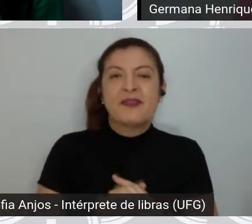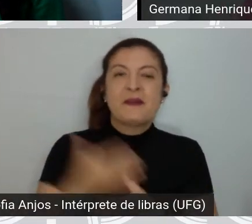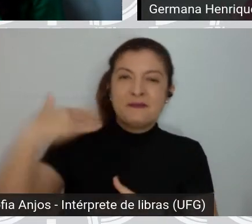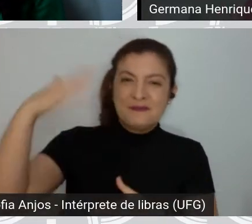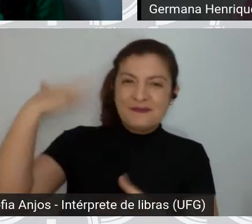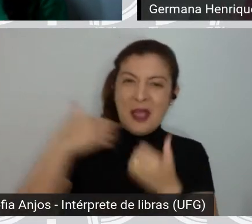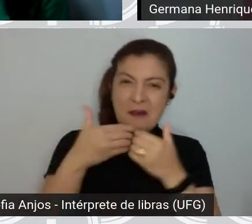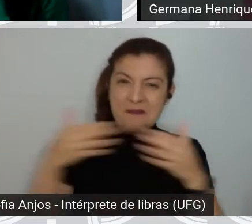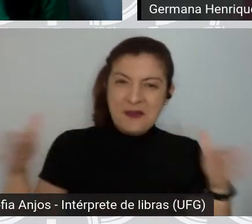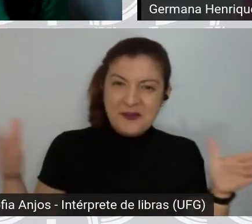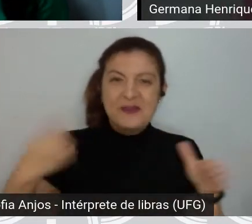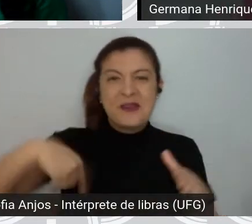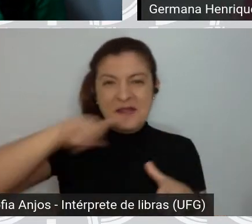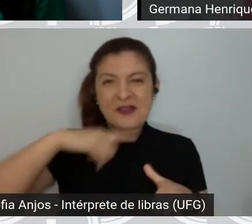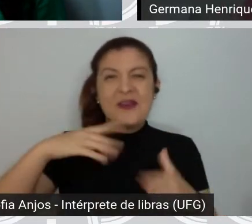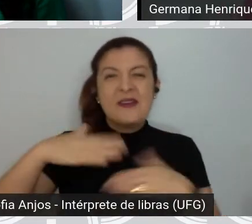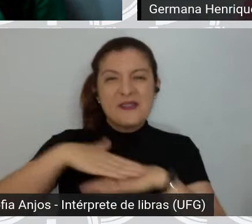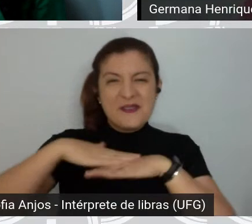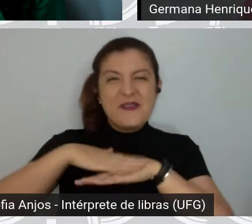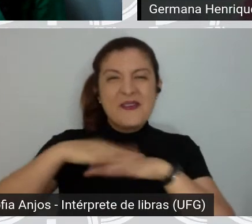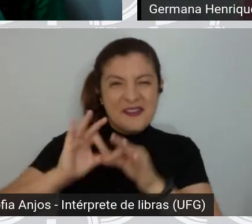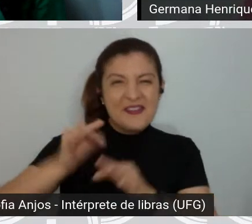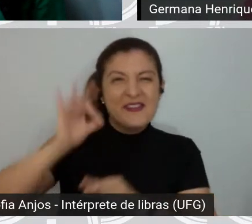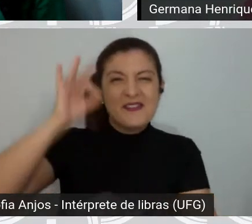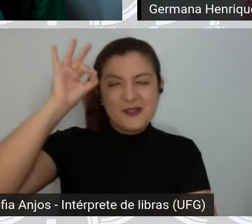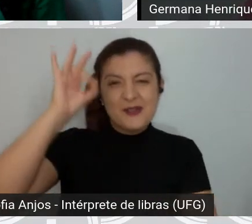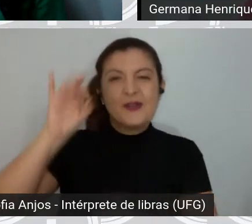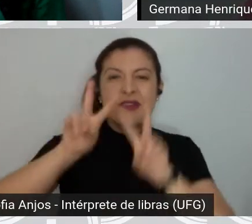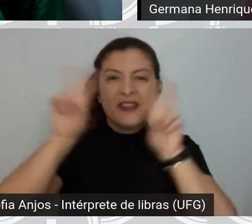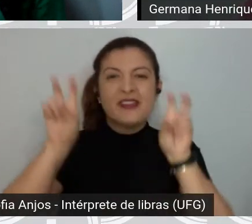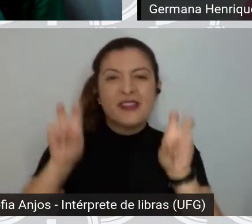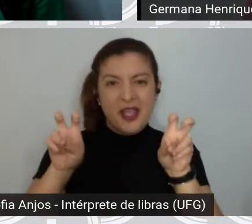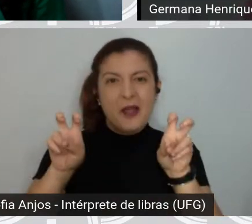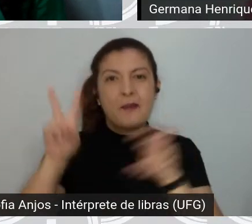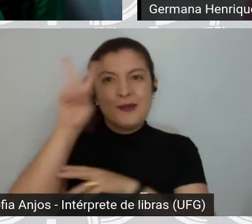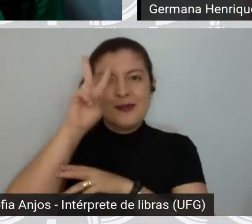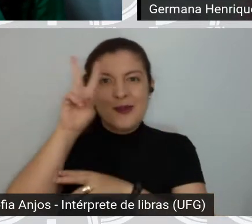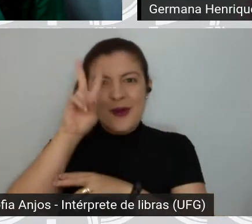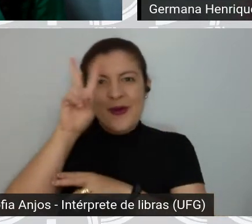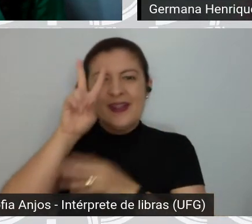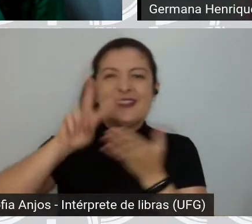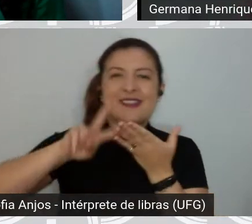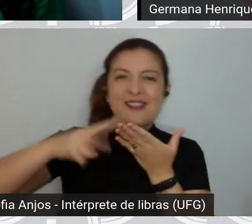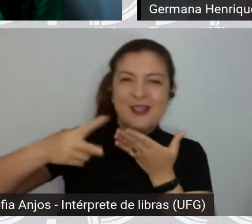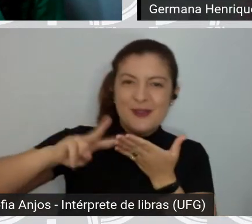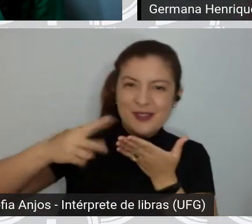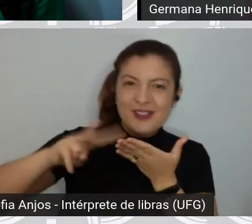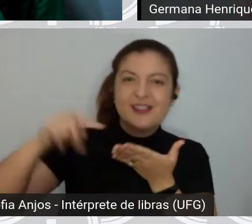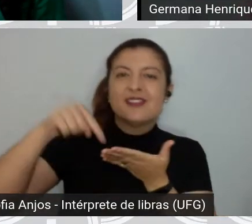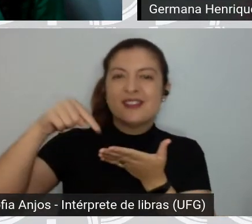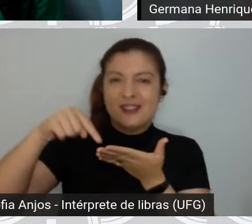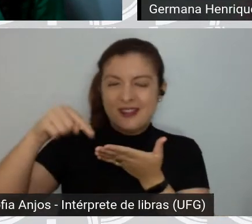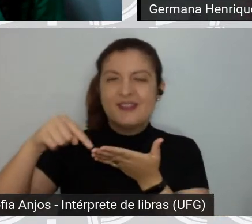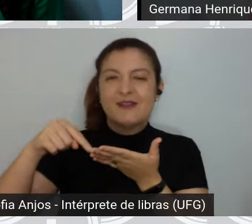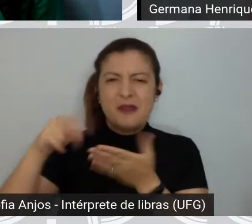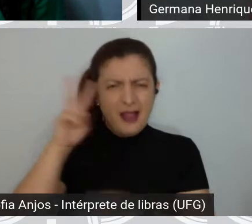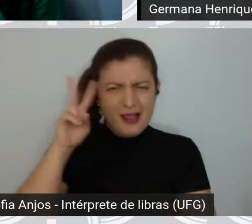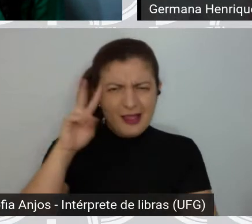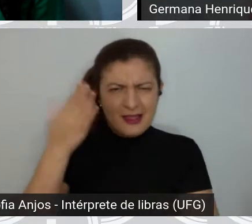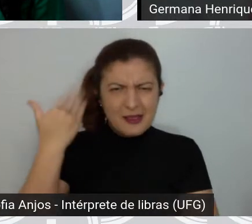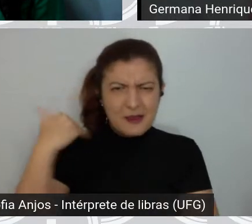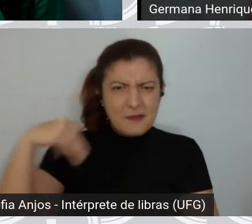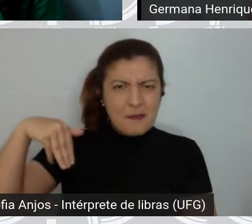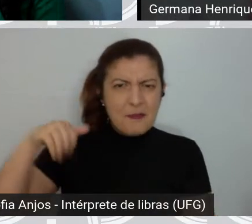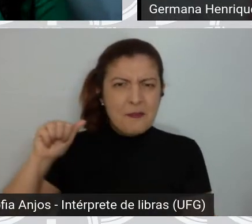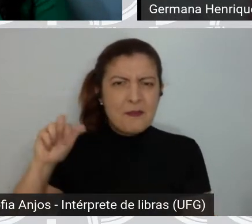verdade. Como, mas eu acho que vale a pena a gente tentar, né? Vocês lembram que a Márcia, na apresentação